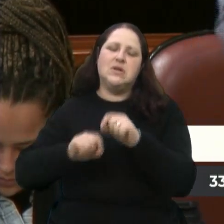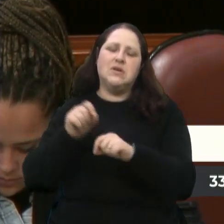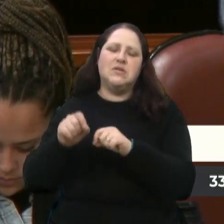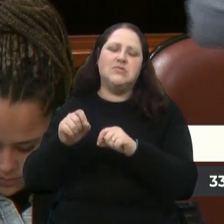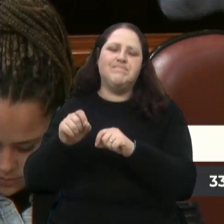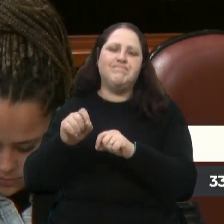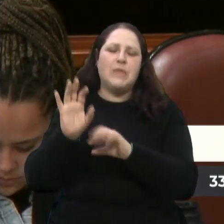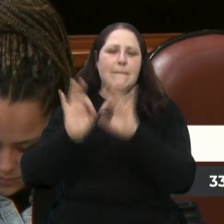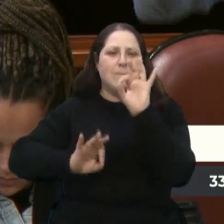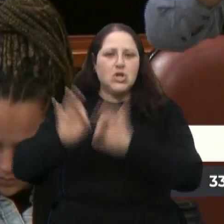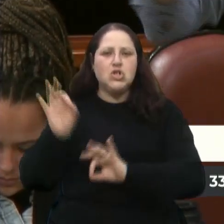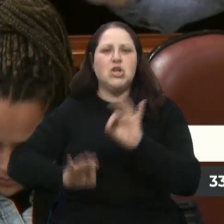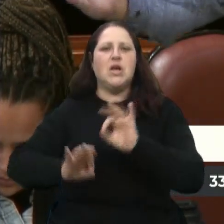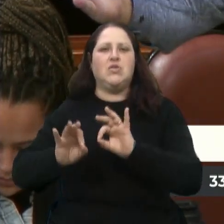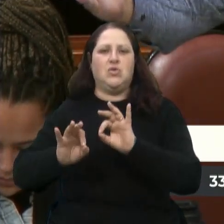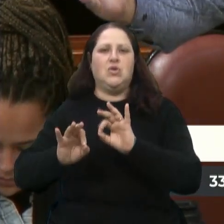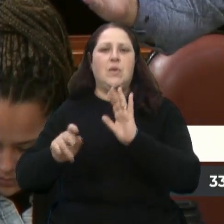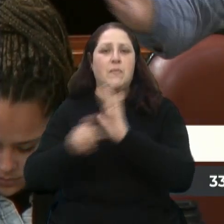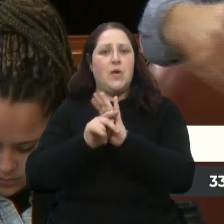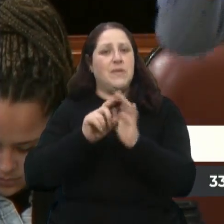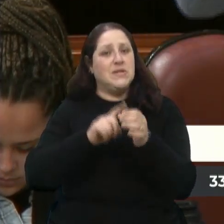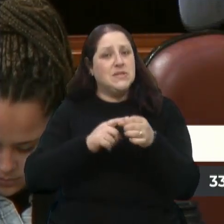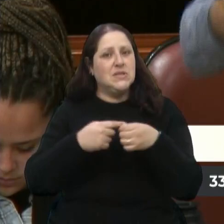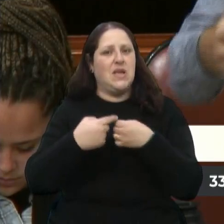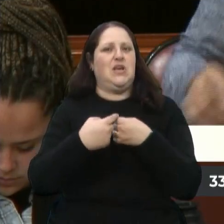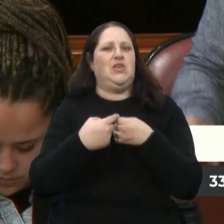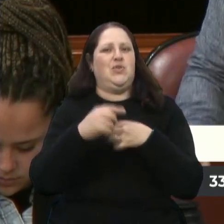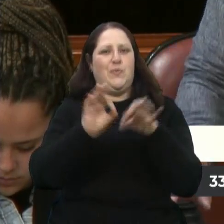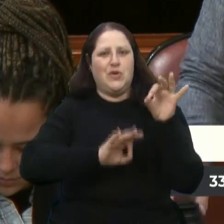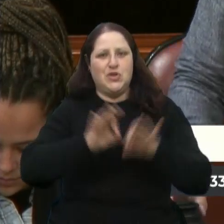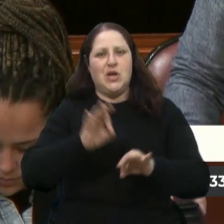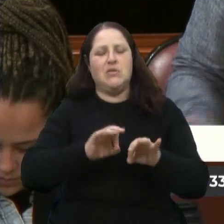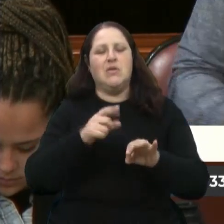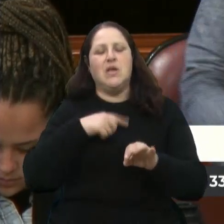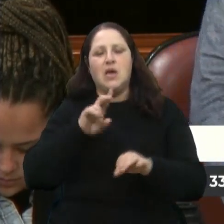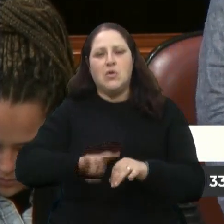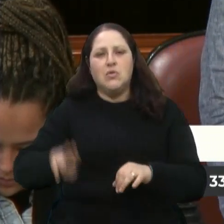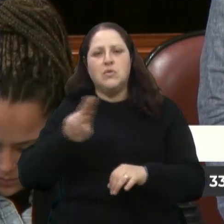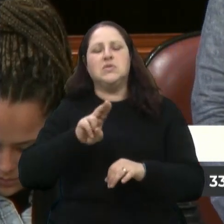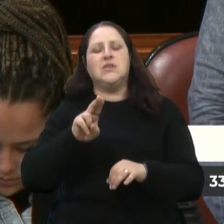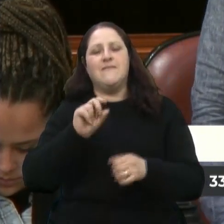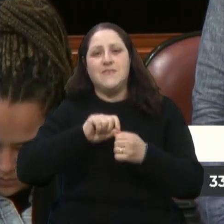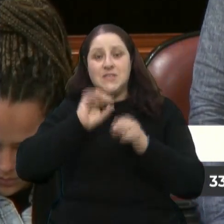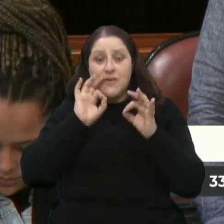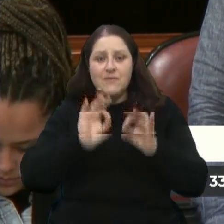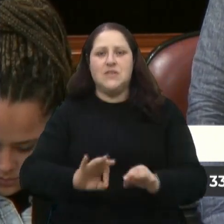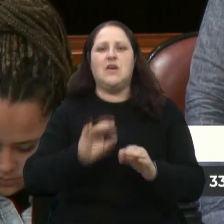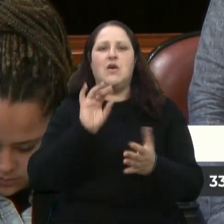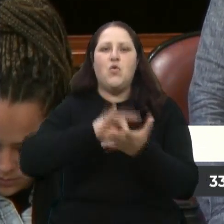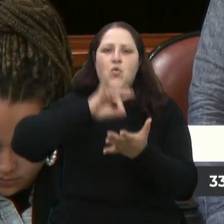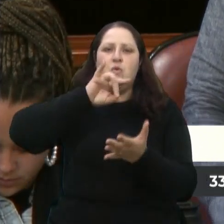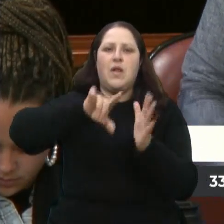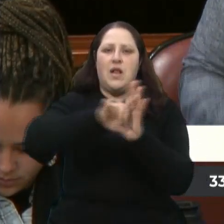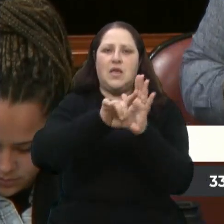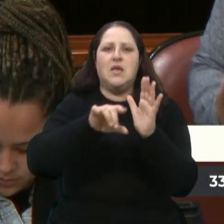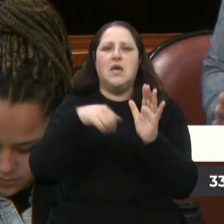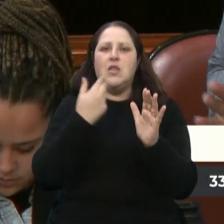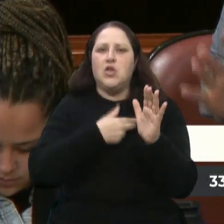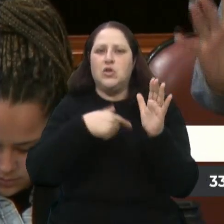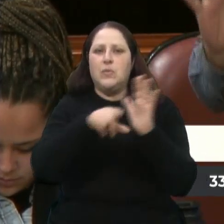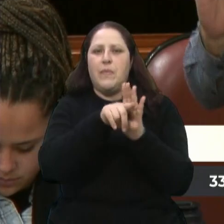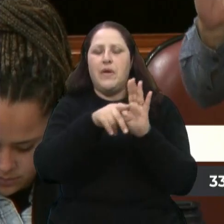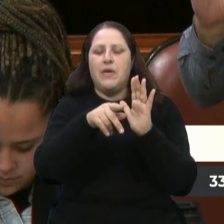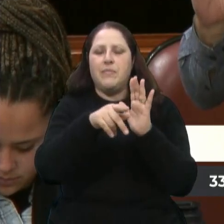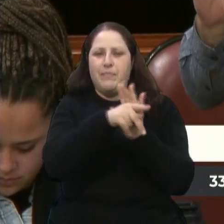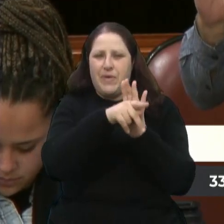um projeto de cidade, né, e a aplicação da lei, e o nosso PL, vereador Alberto, ele